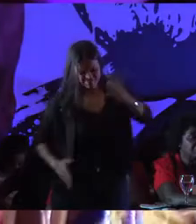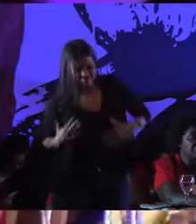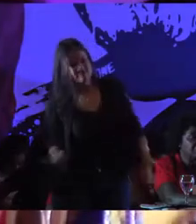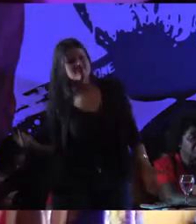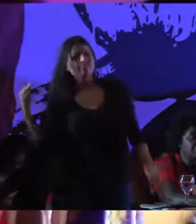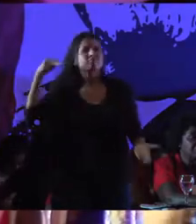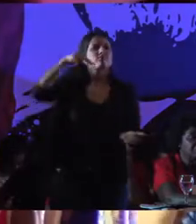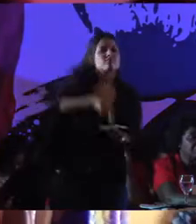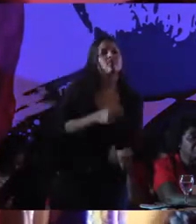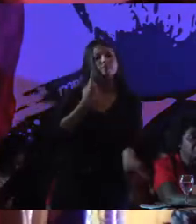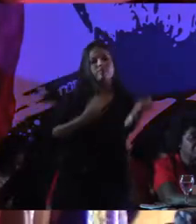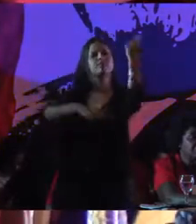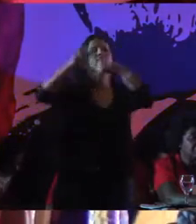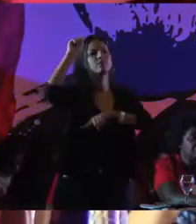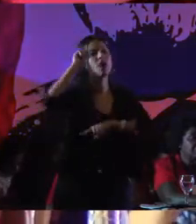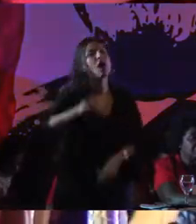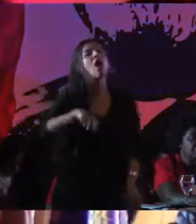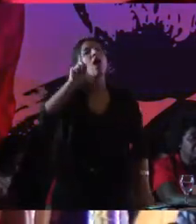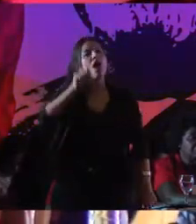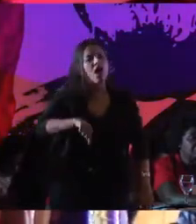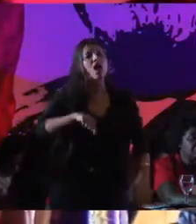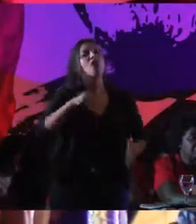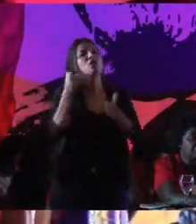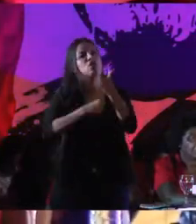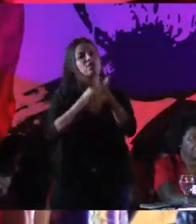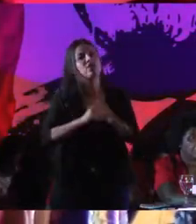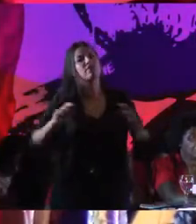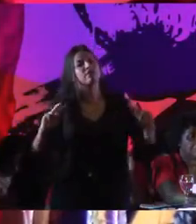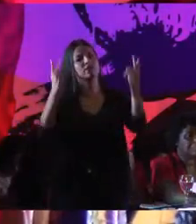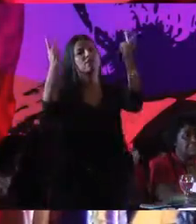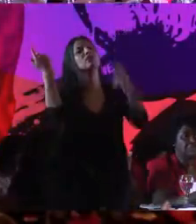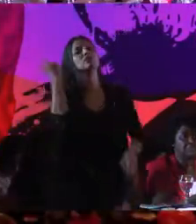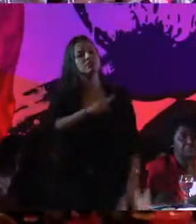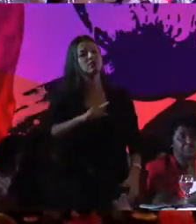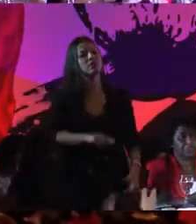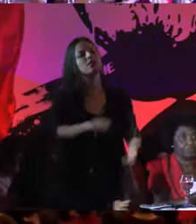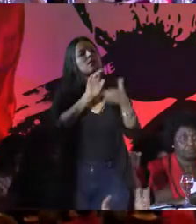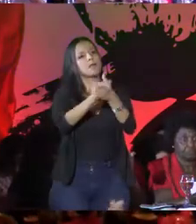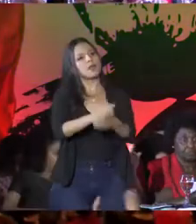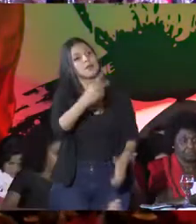A luta até a vitória. Parabéns ao Partido dos Trabalhadores.